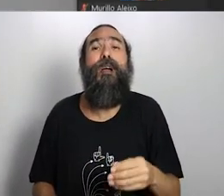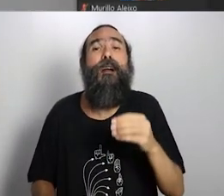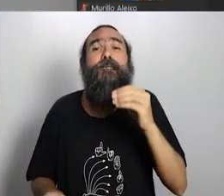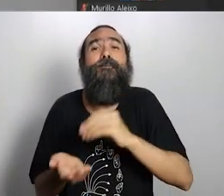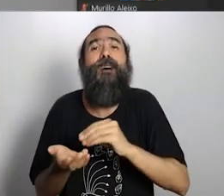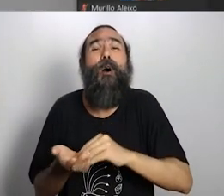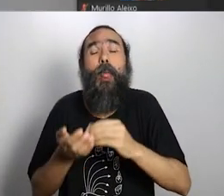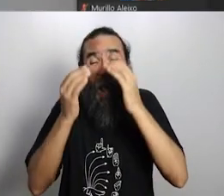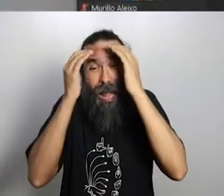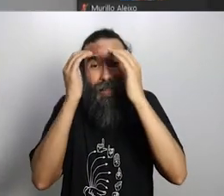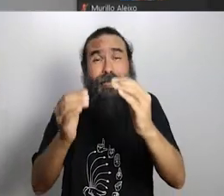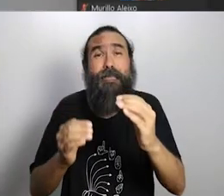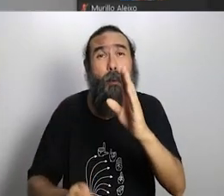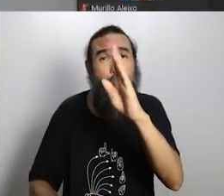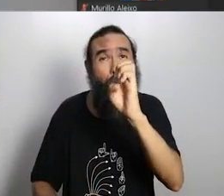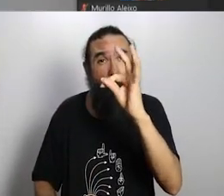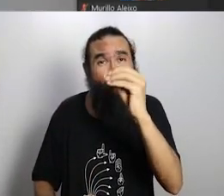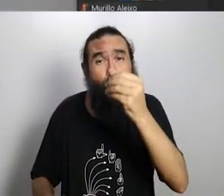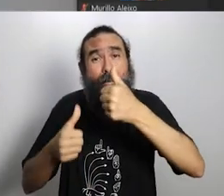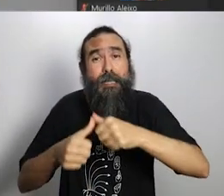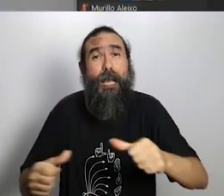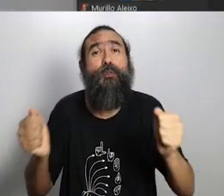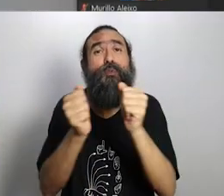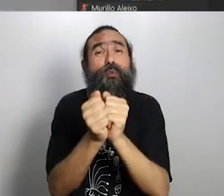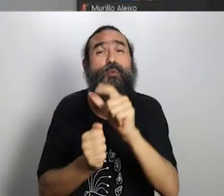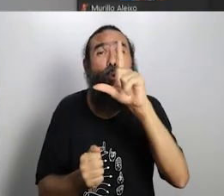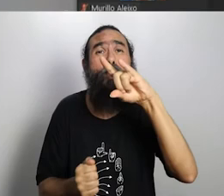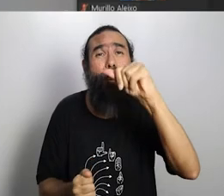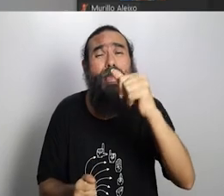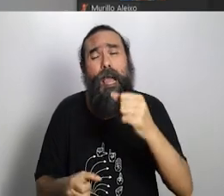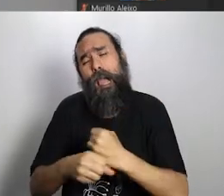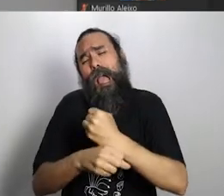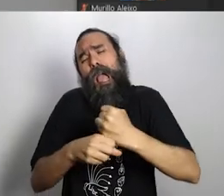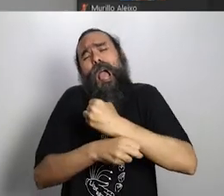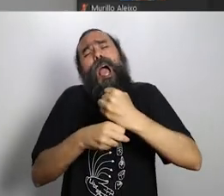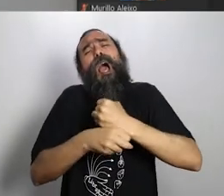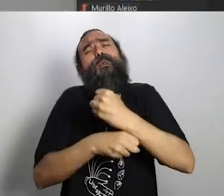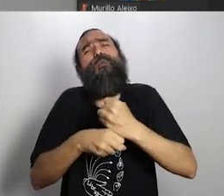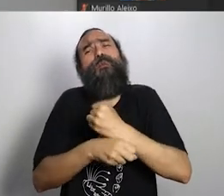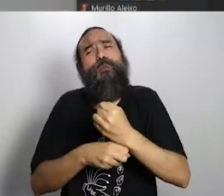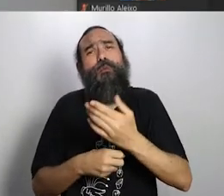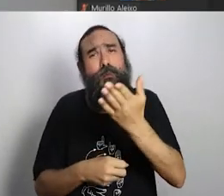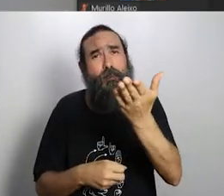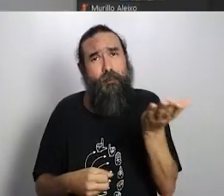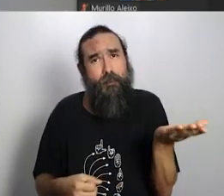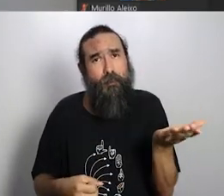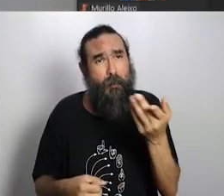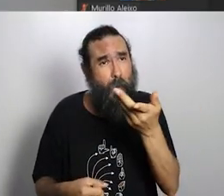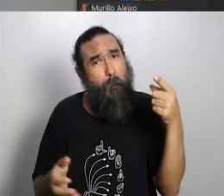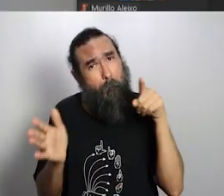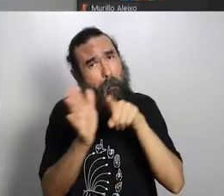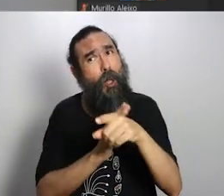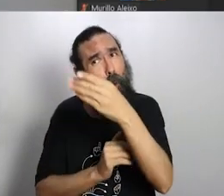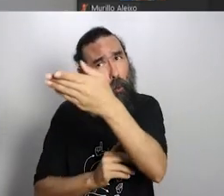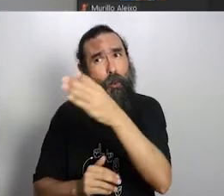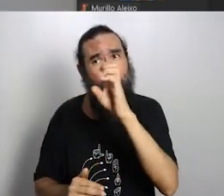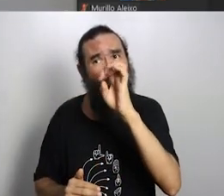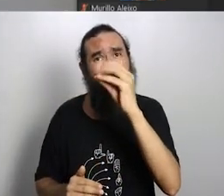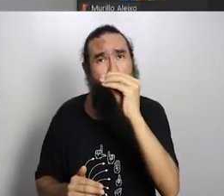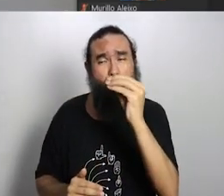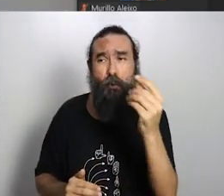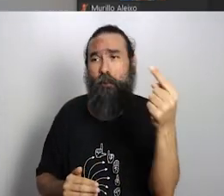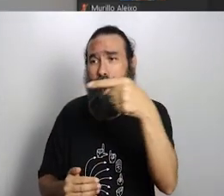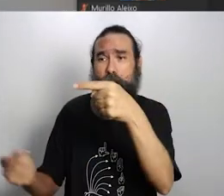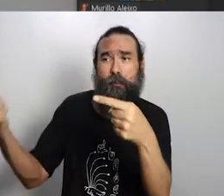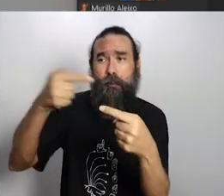pergunte a Beto sobre Lia. Você desvenda o mistério. Ninguém pergunta. Eu acho que isso é um debate